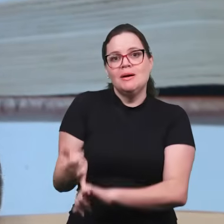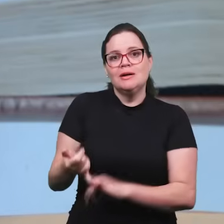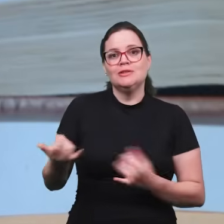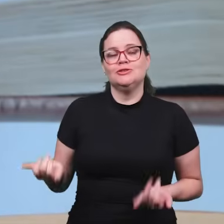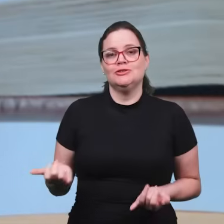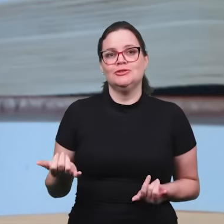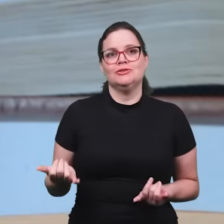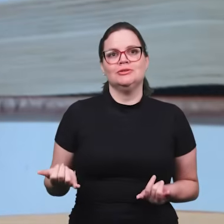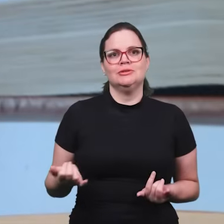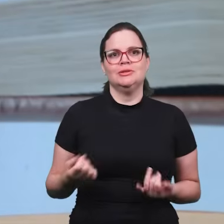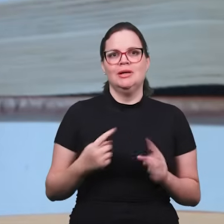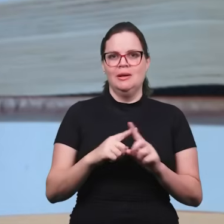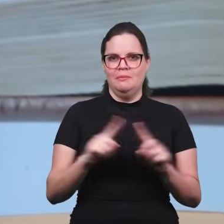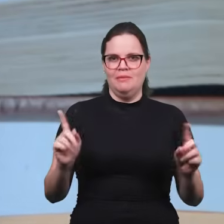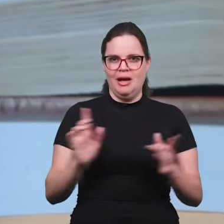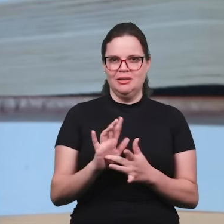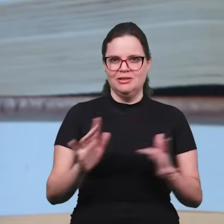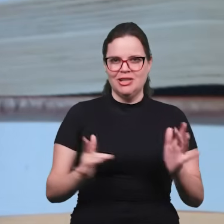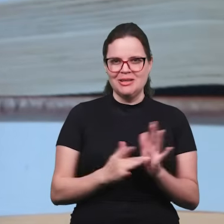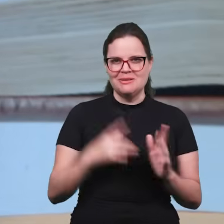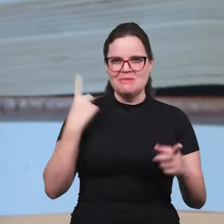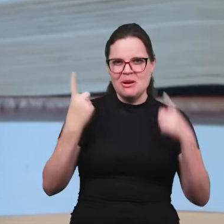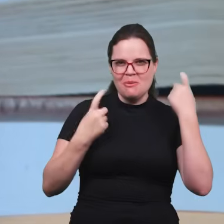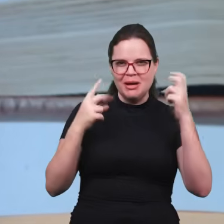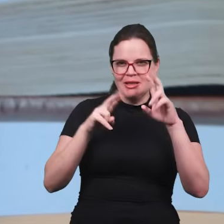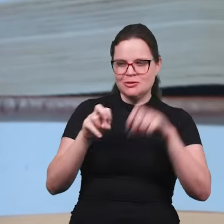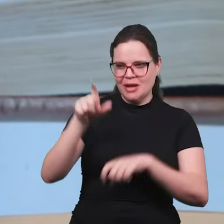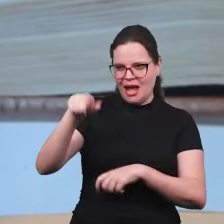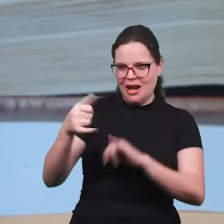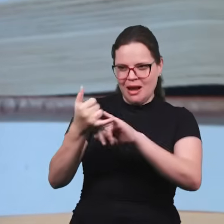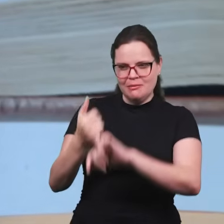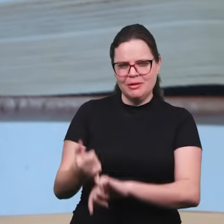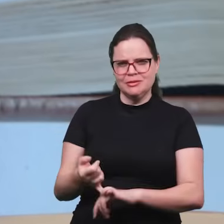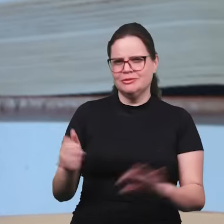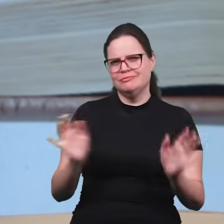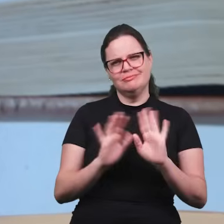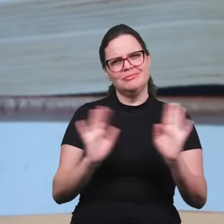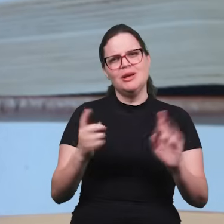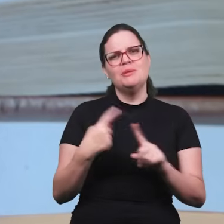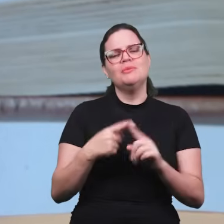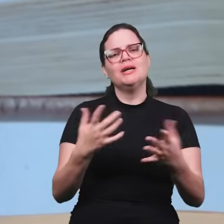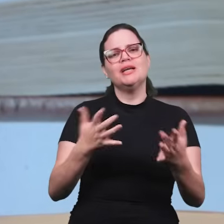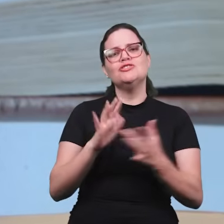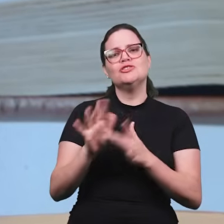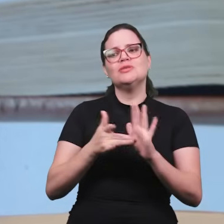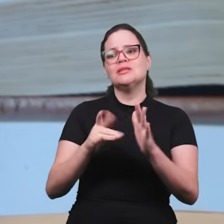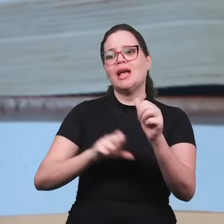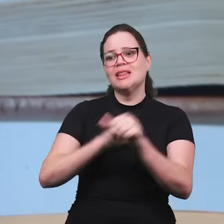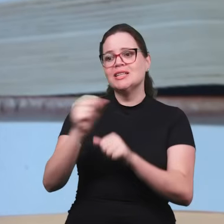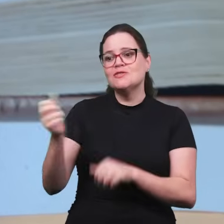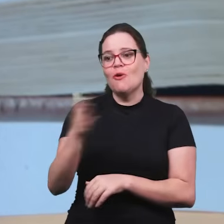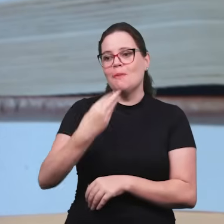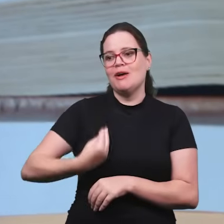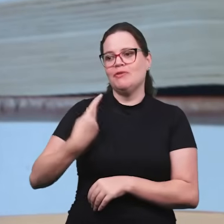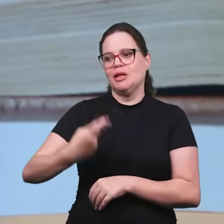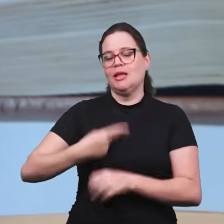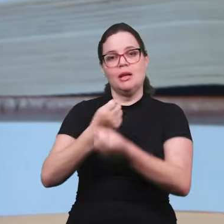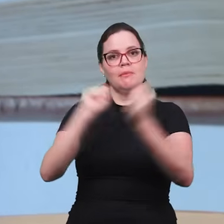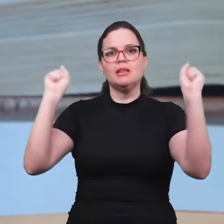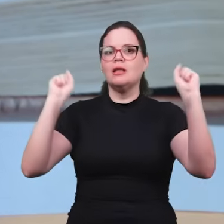com ele. Mas Jesus não se importa com nada disso. Por quê? Porque Jesus quer salvar e quer